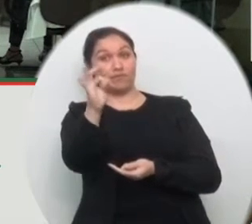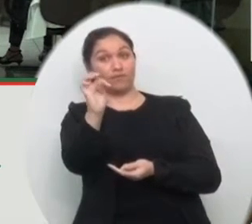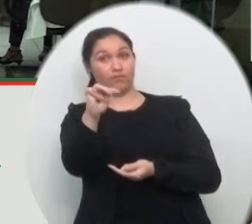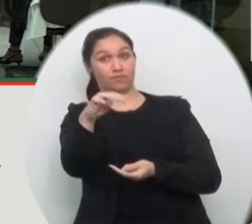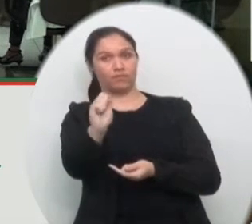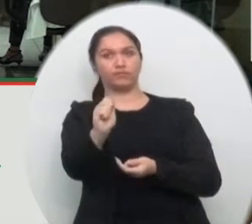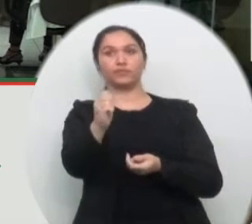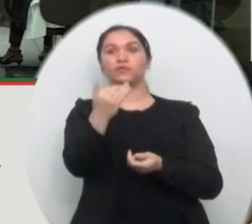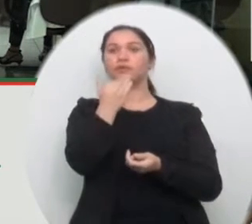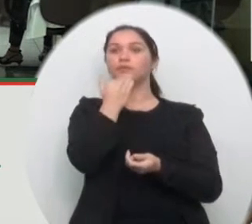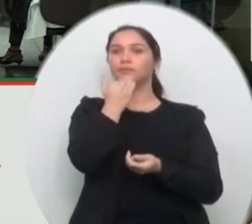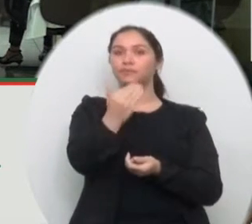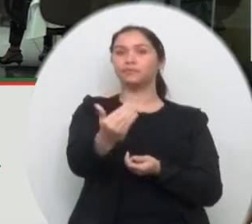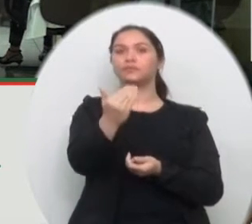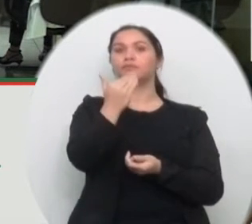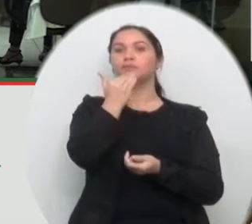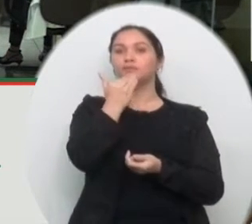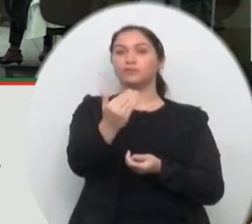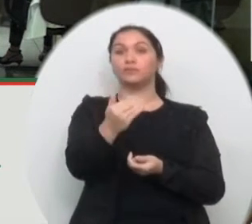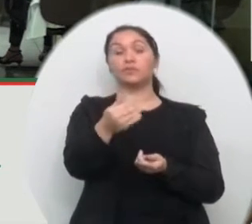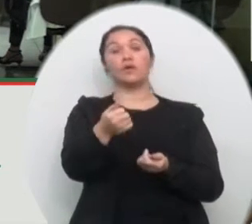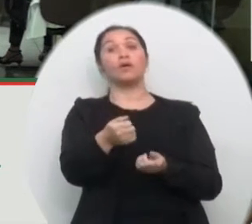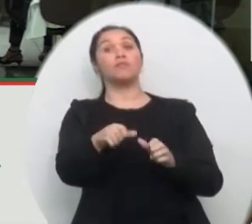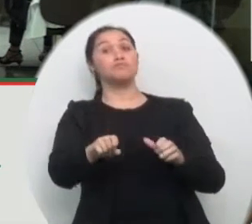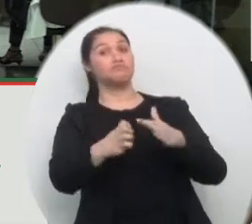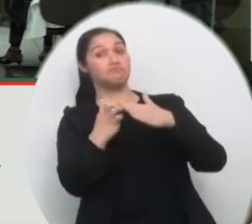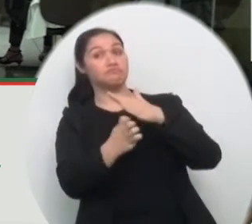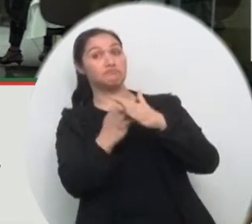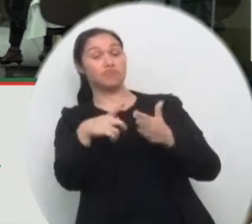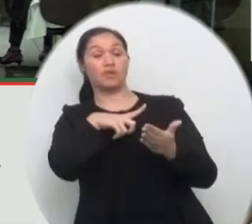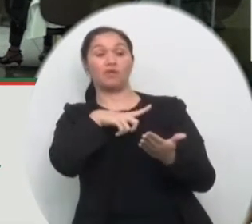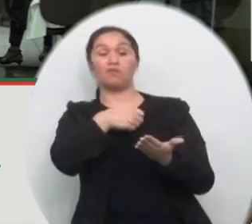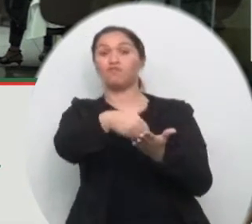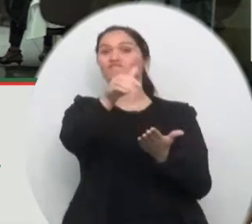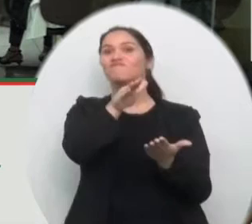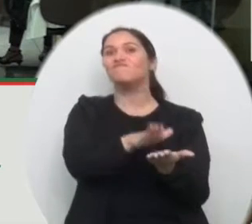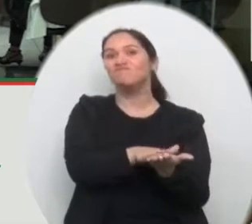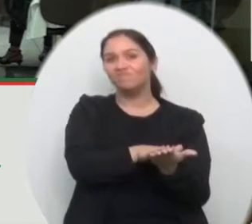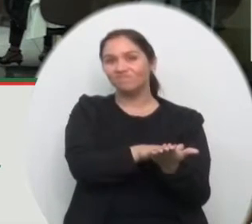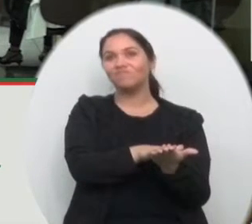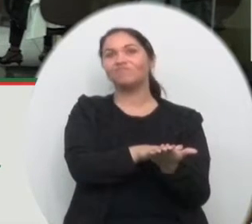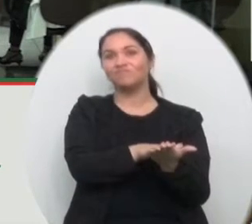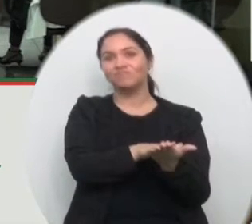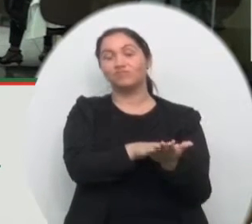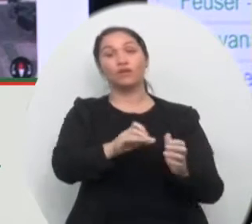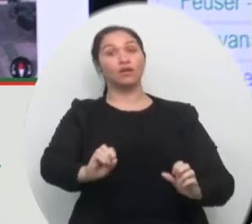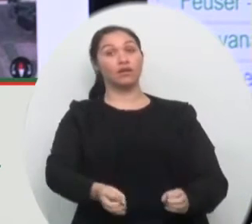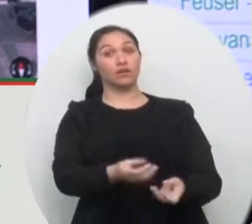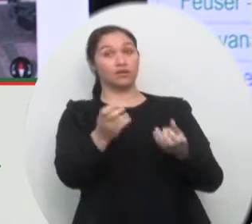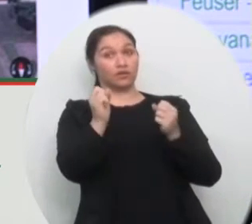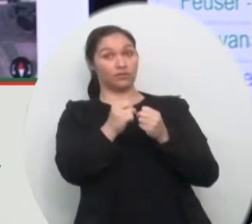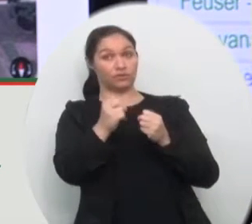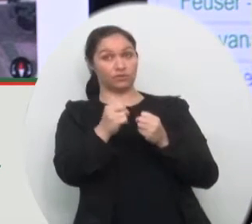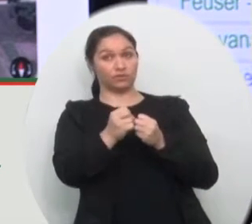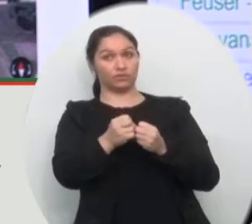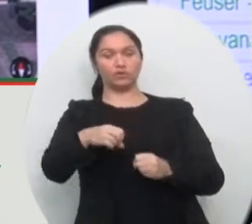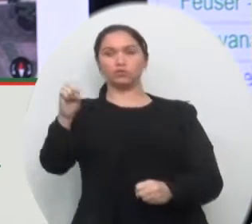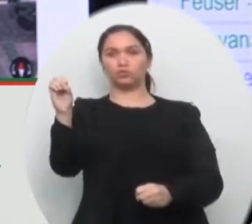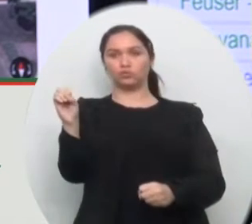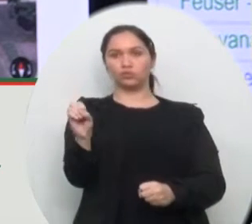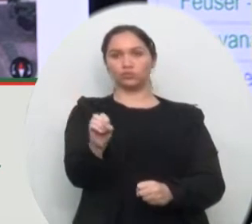solicitações, e a empresa levou uma multa. Então, o que ela resolveu fazer? Tratamento de água novo. Foi